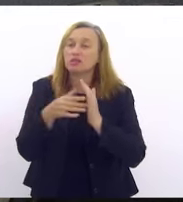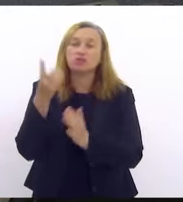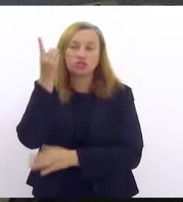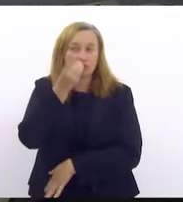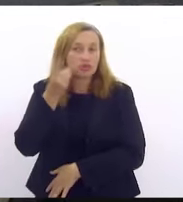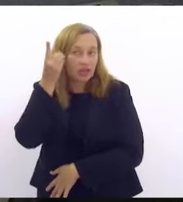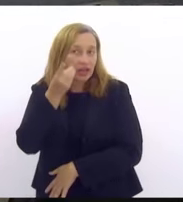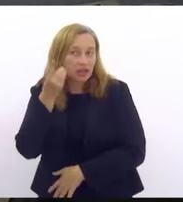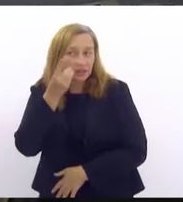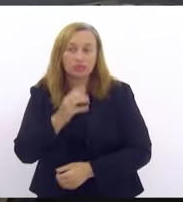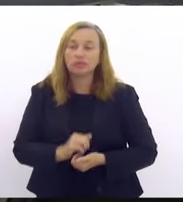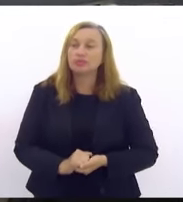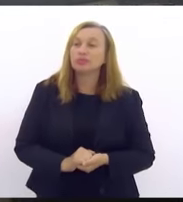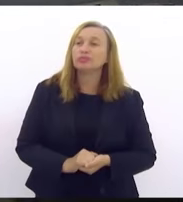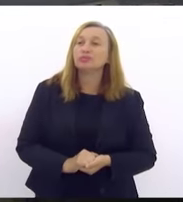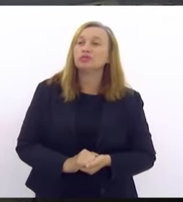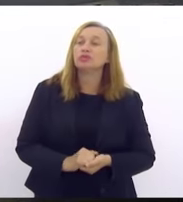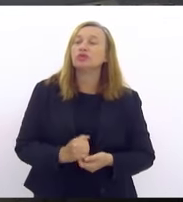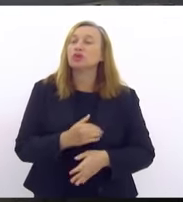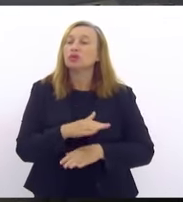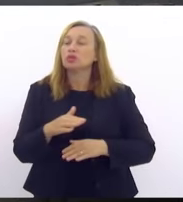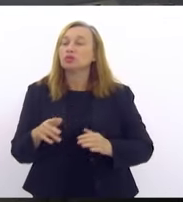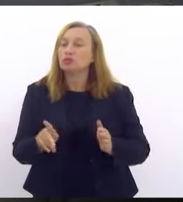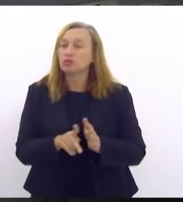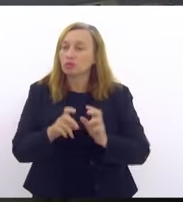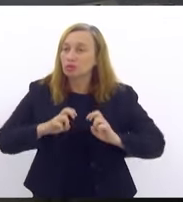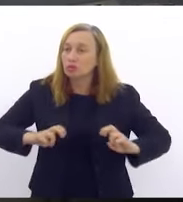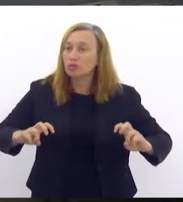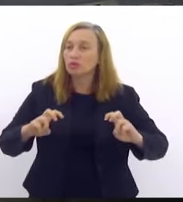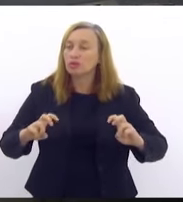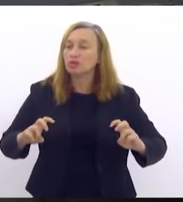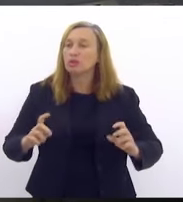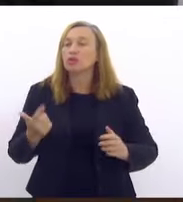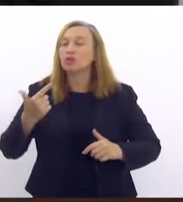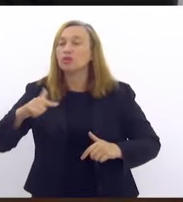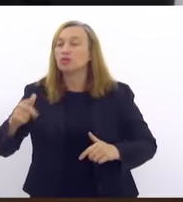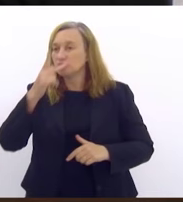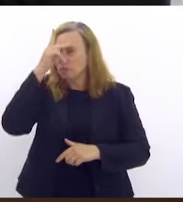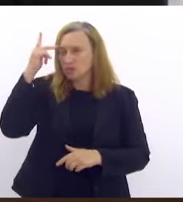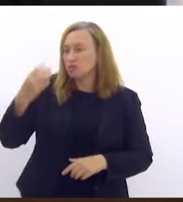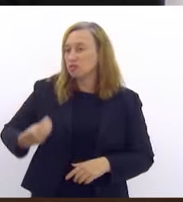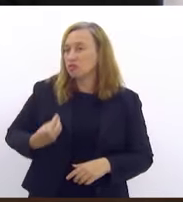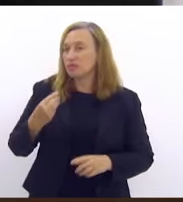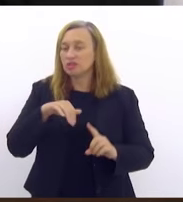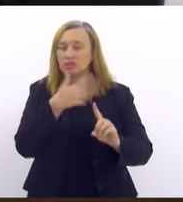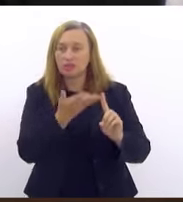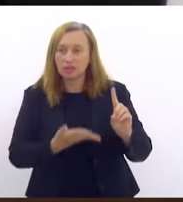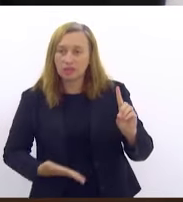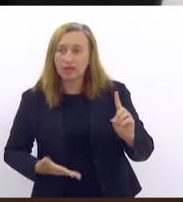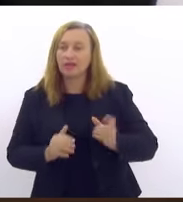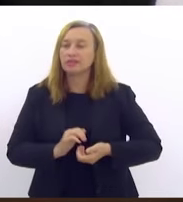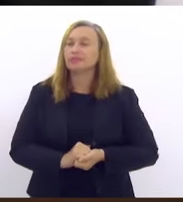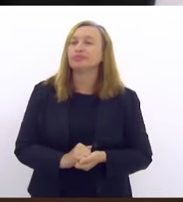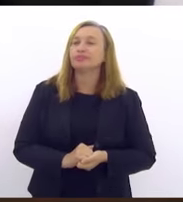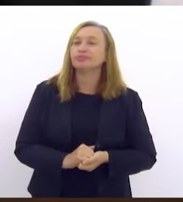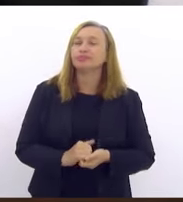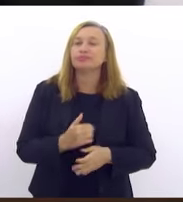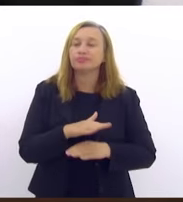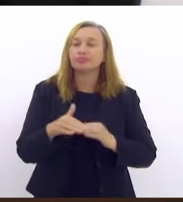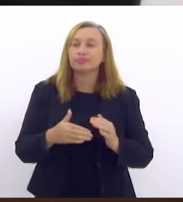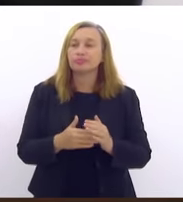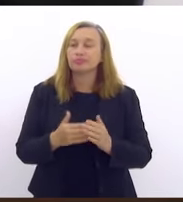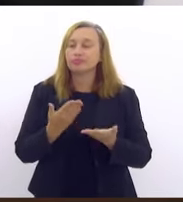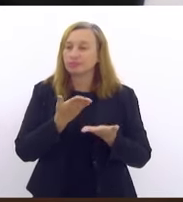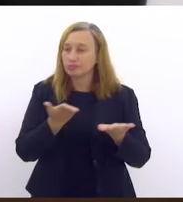parlamentares membros da mesa autoridades demais pessoas presentes a esta solenidade senhoras e senhores